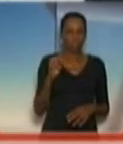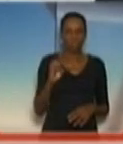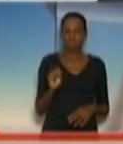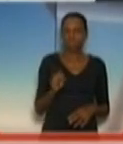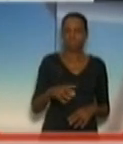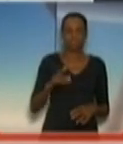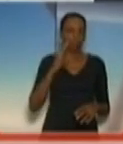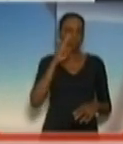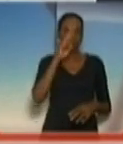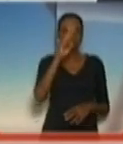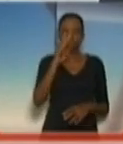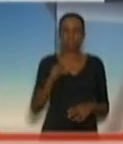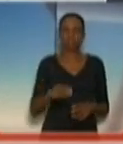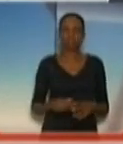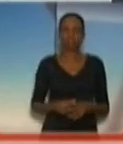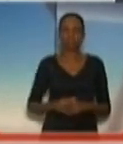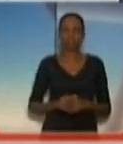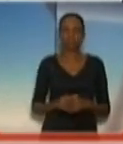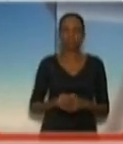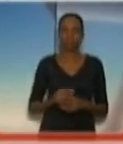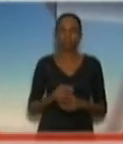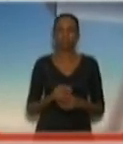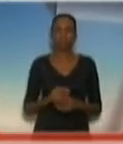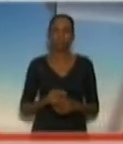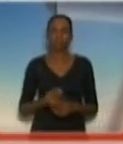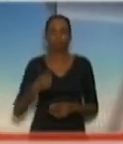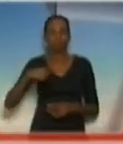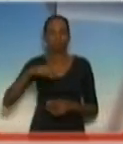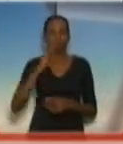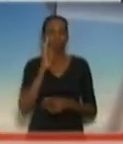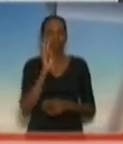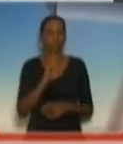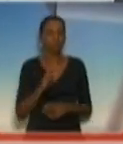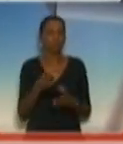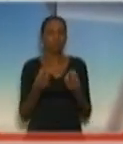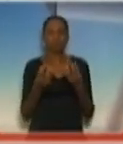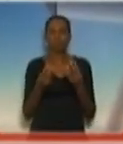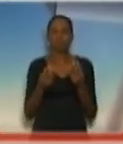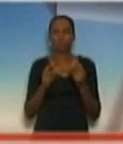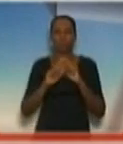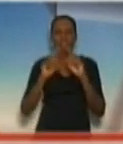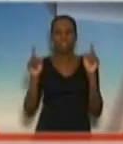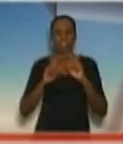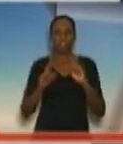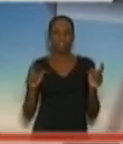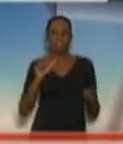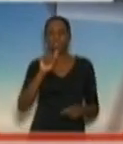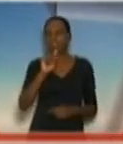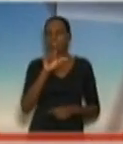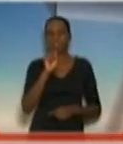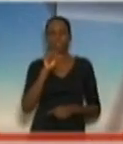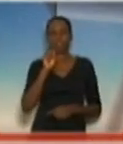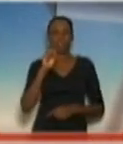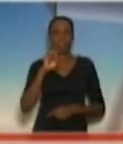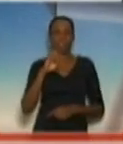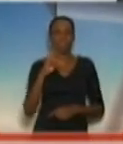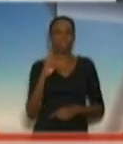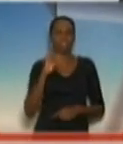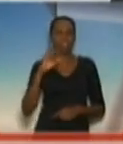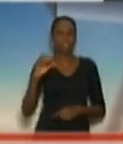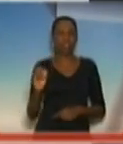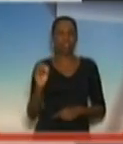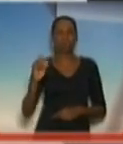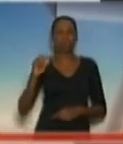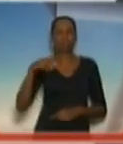ainda, é muito maior, senhor presidente. Então, nós ouvimos muitas denúncias de assédio moral, de desvio